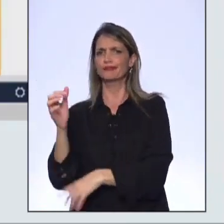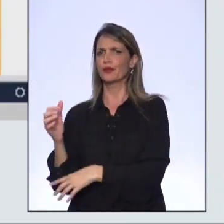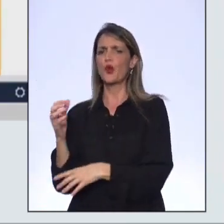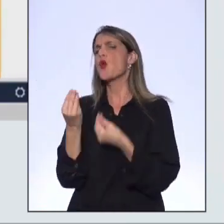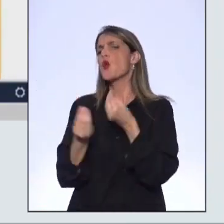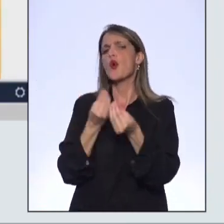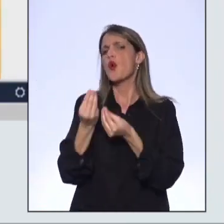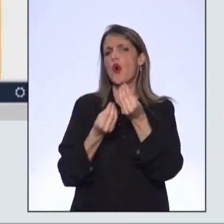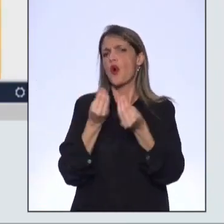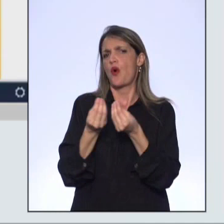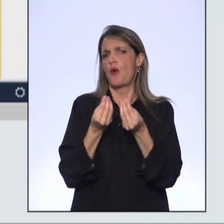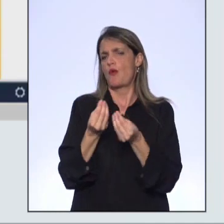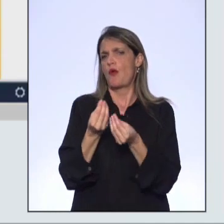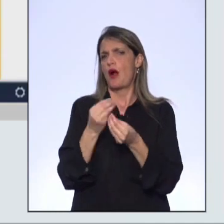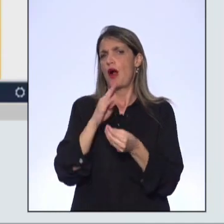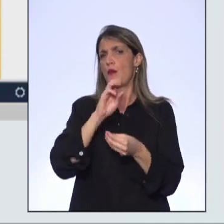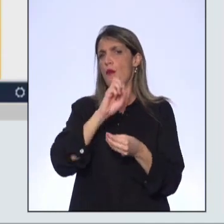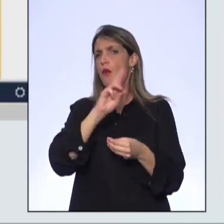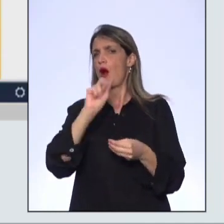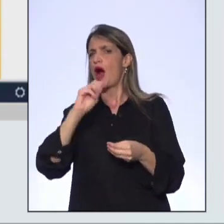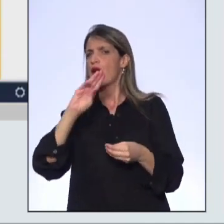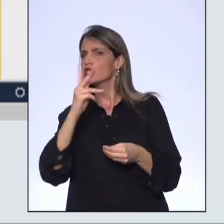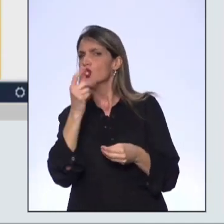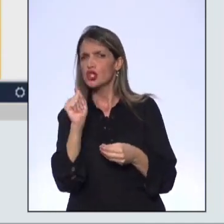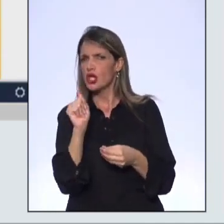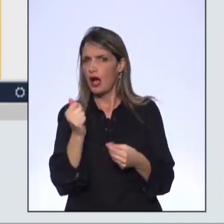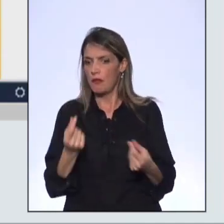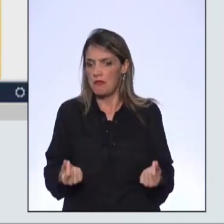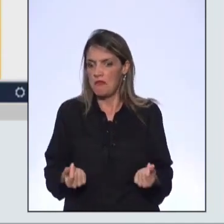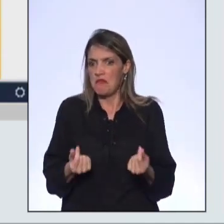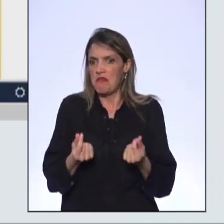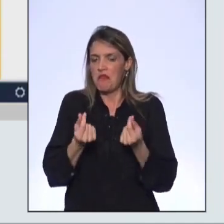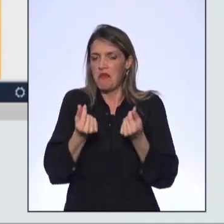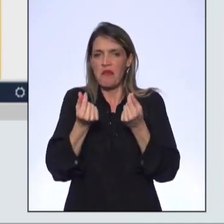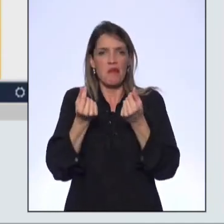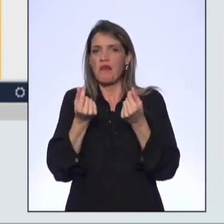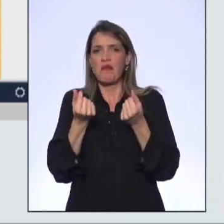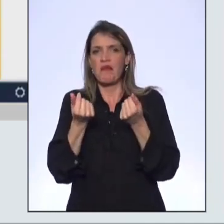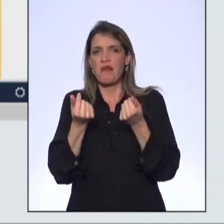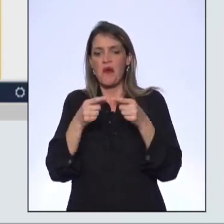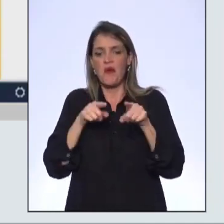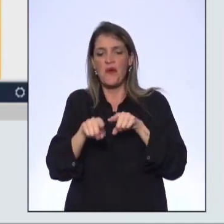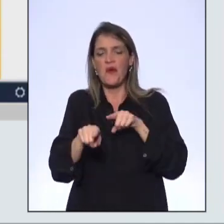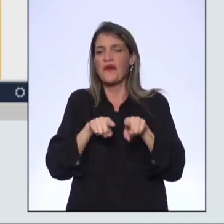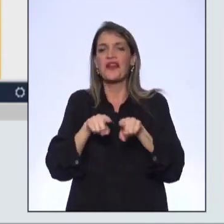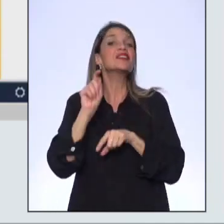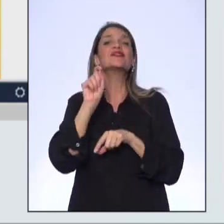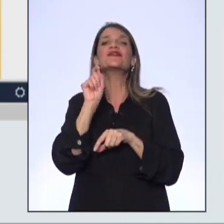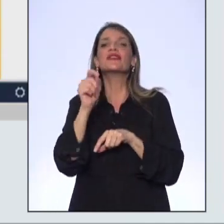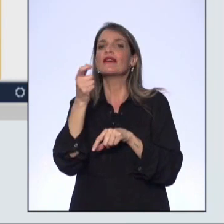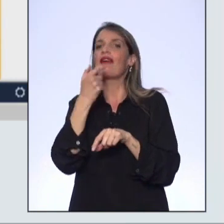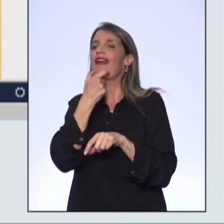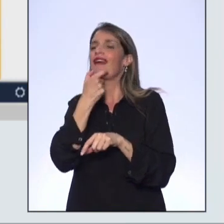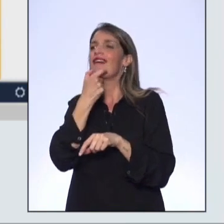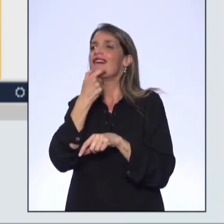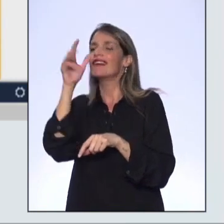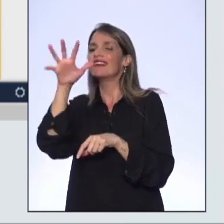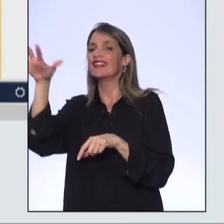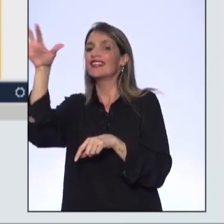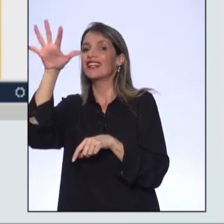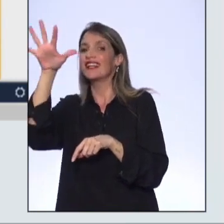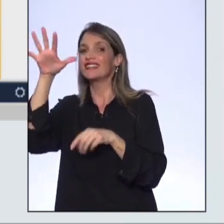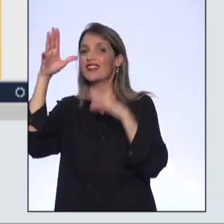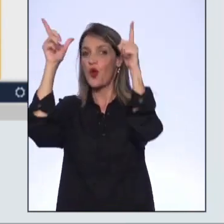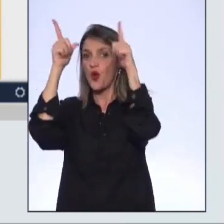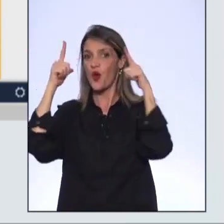de borracha tornou-se uma atividade extremamente lucrativa, veio a concorrência estrangeira dos ingleses e dos holandeses, que